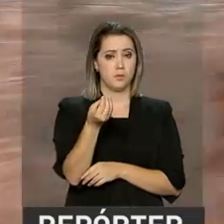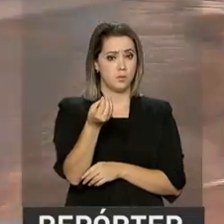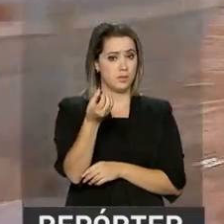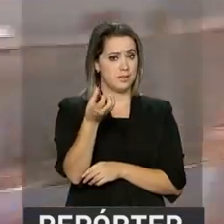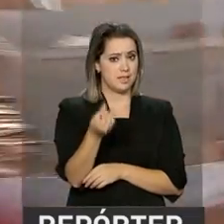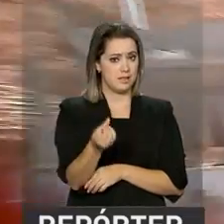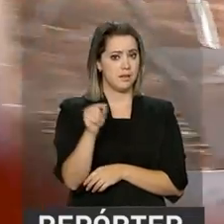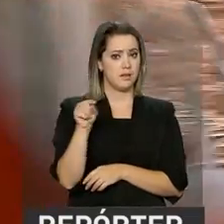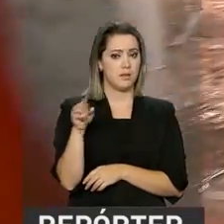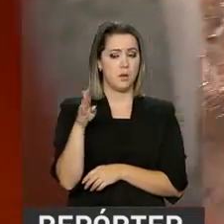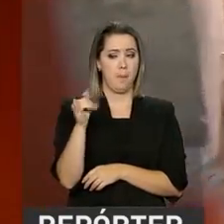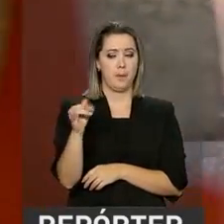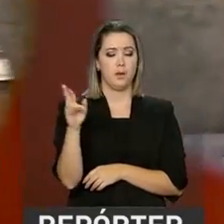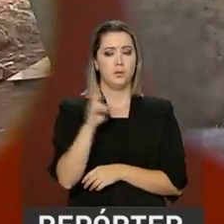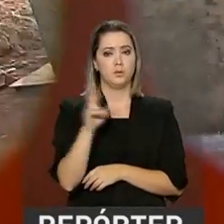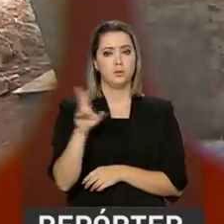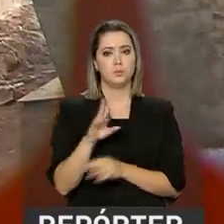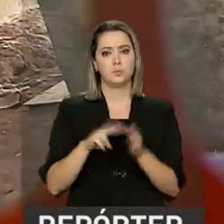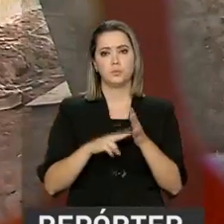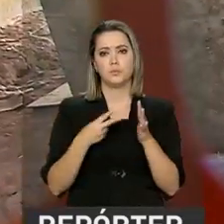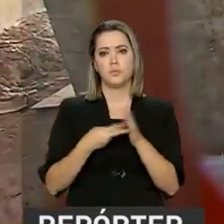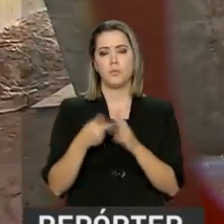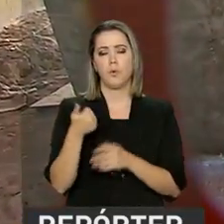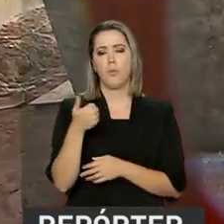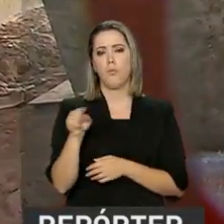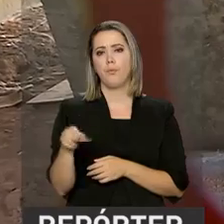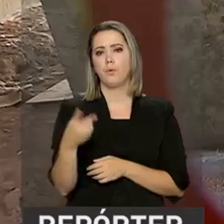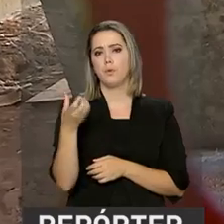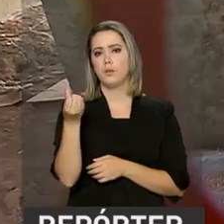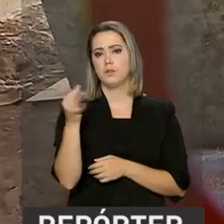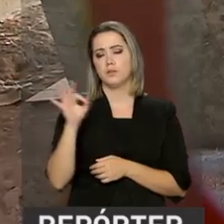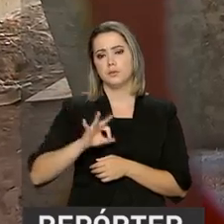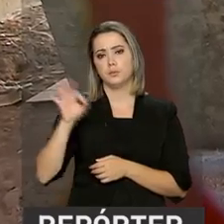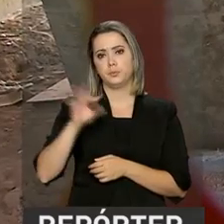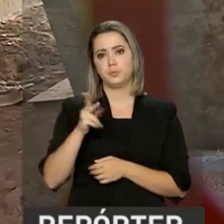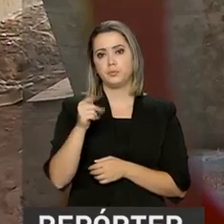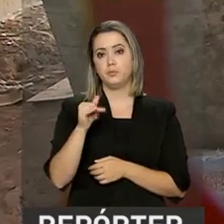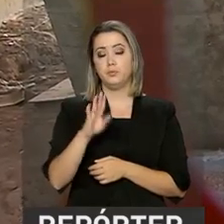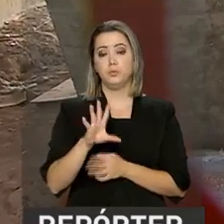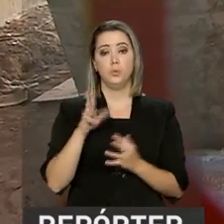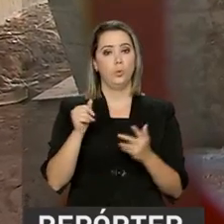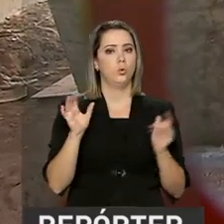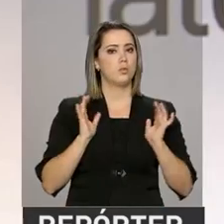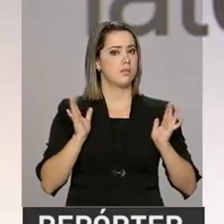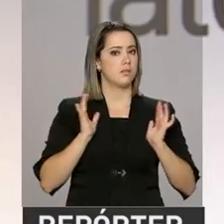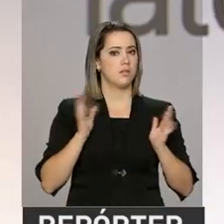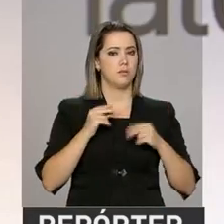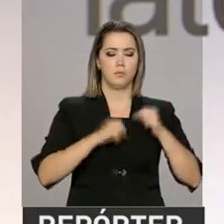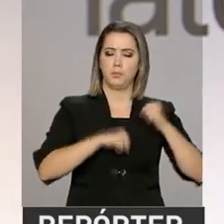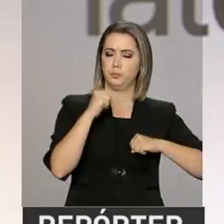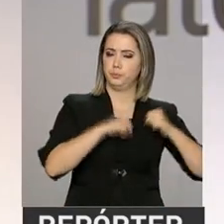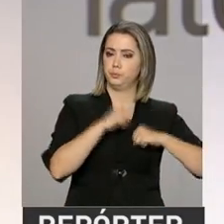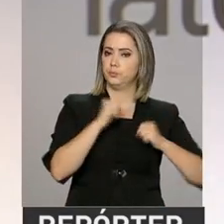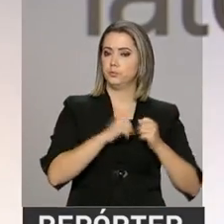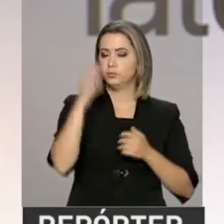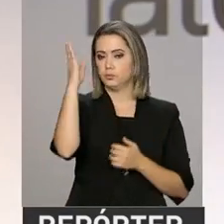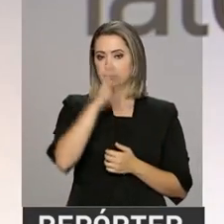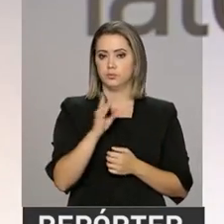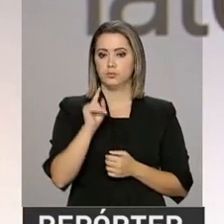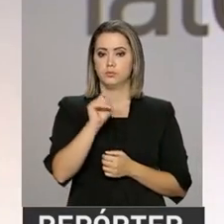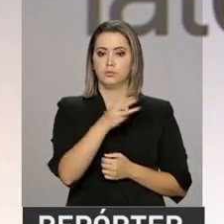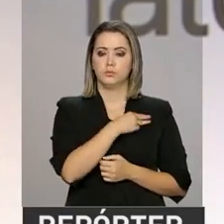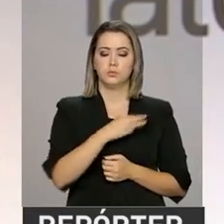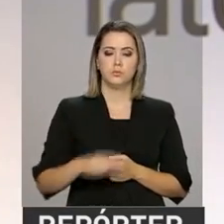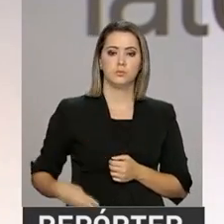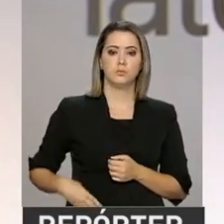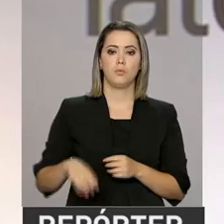a 1,6 por do PIB a soma de todas as riquezas e serviços produzidos pelo país de acordo com o ministro do planejamento